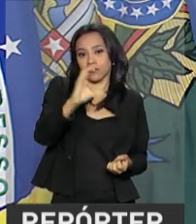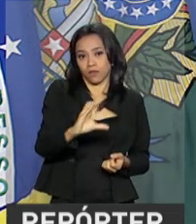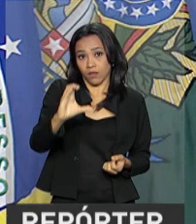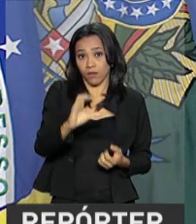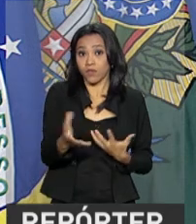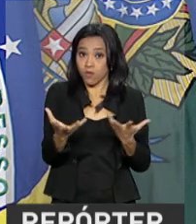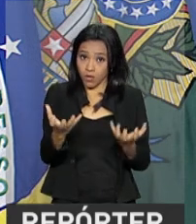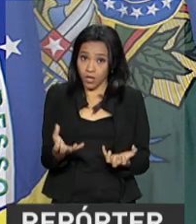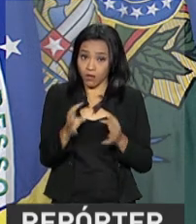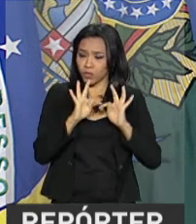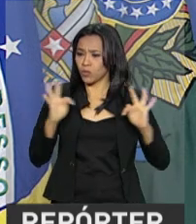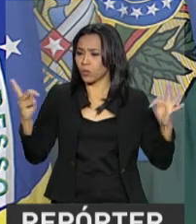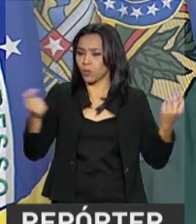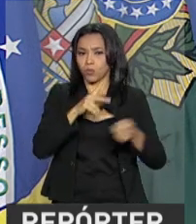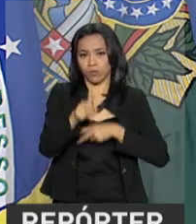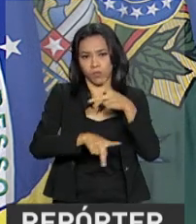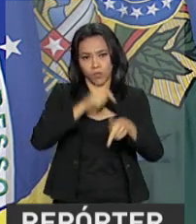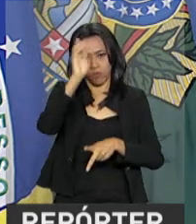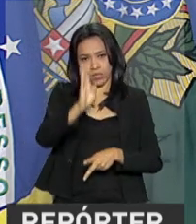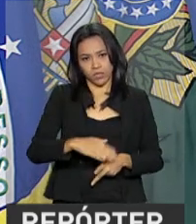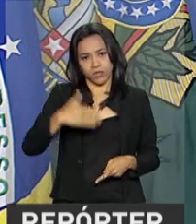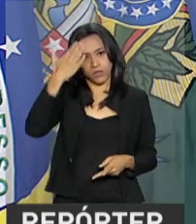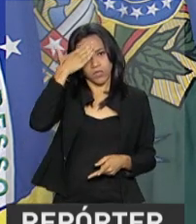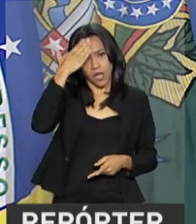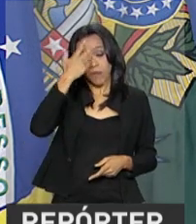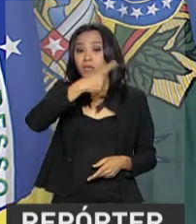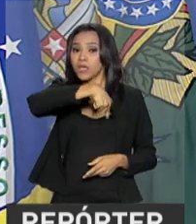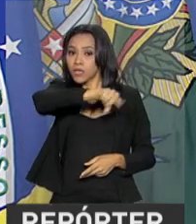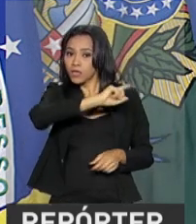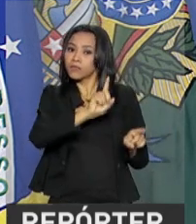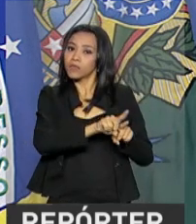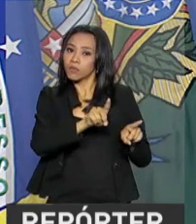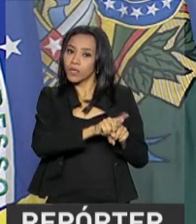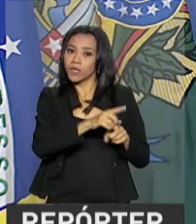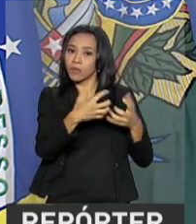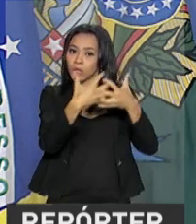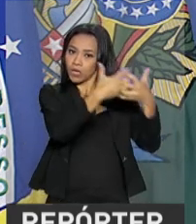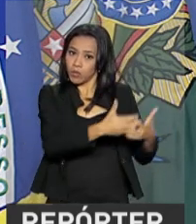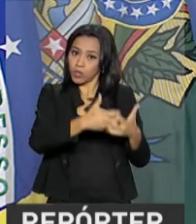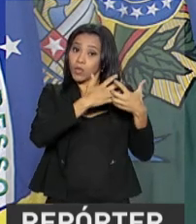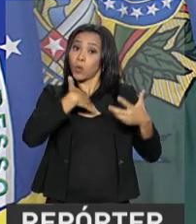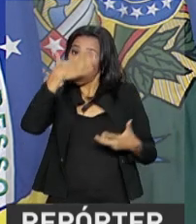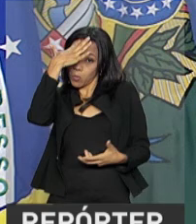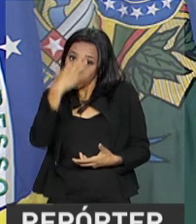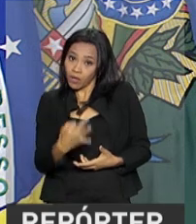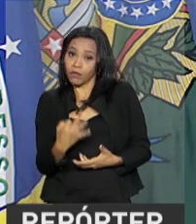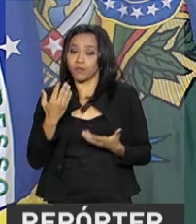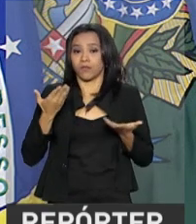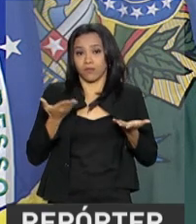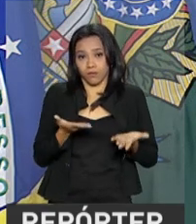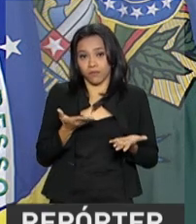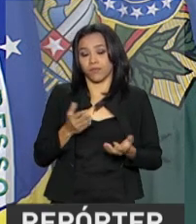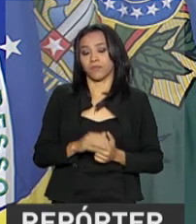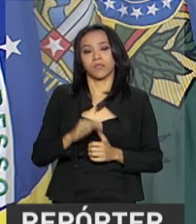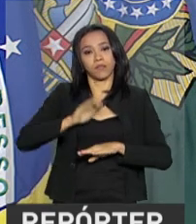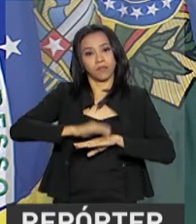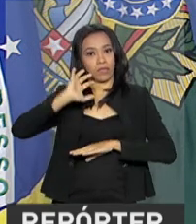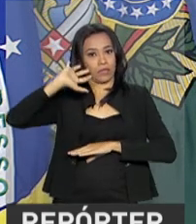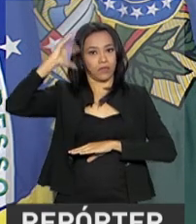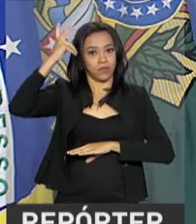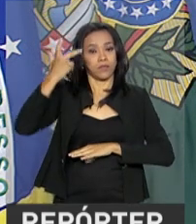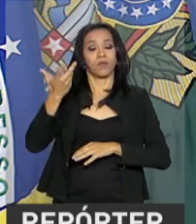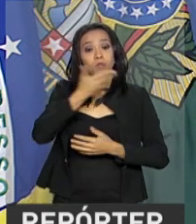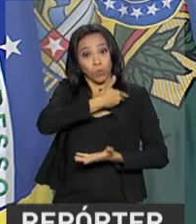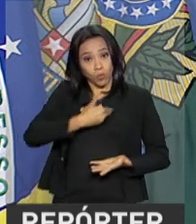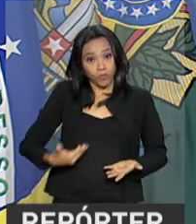brasileiros e brasileiras saíram diz que os caminhoneiros compreendam esta situação o governo está assumindo